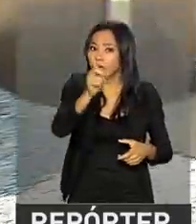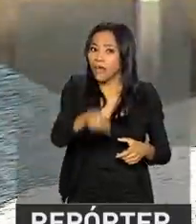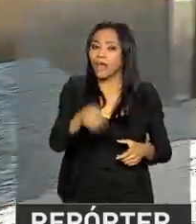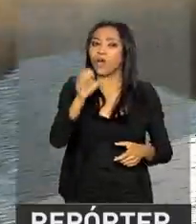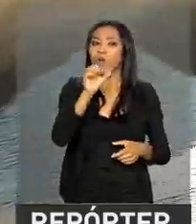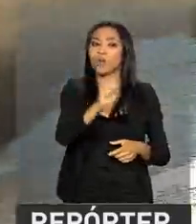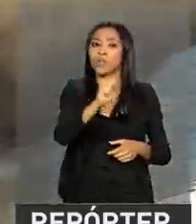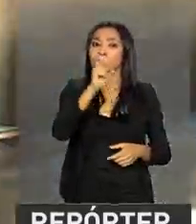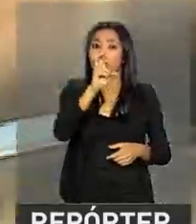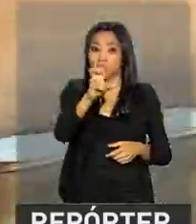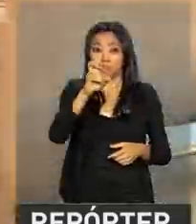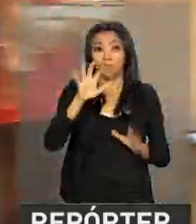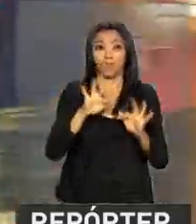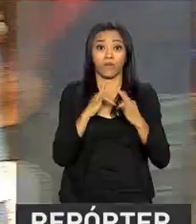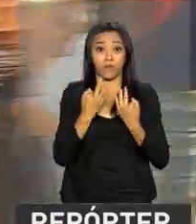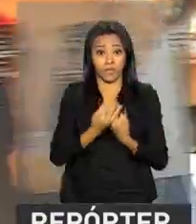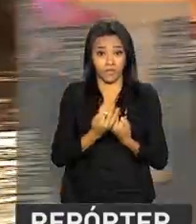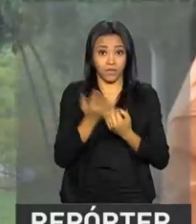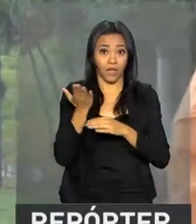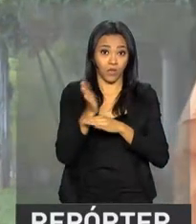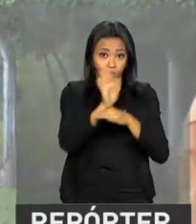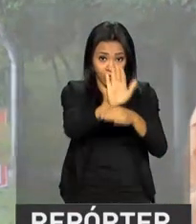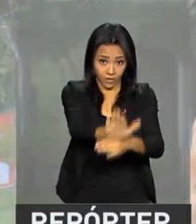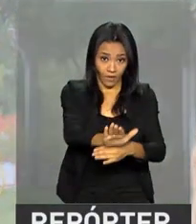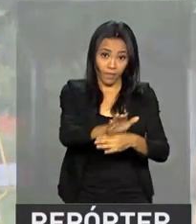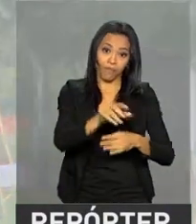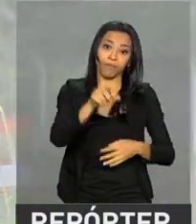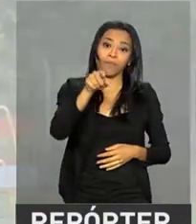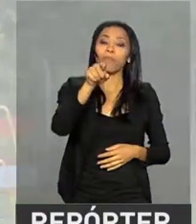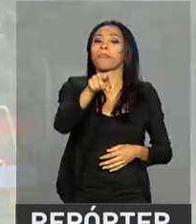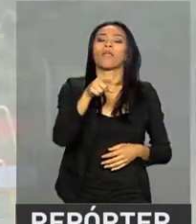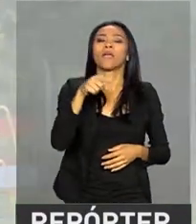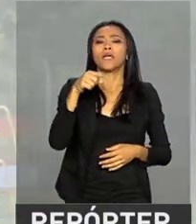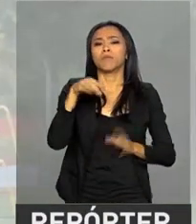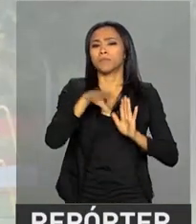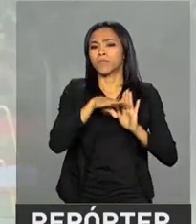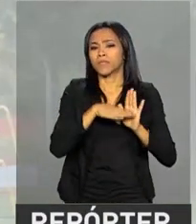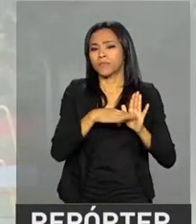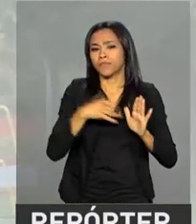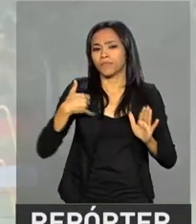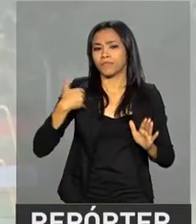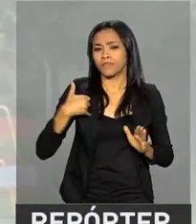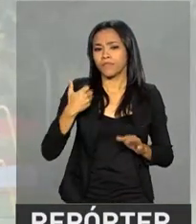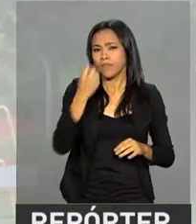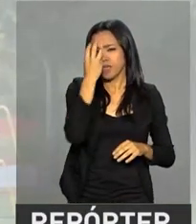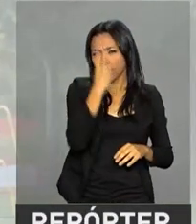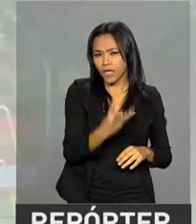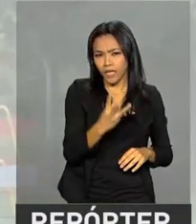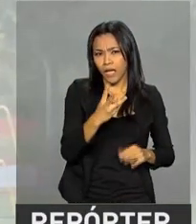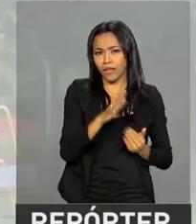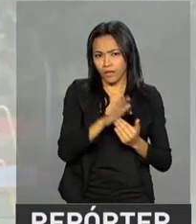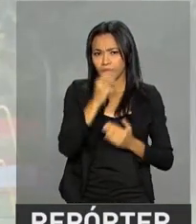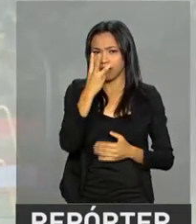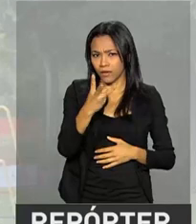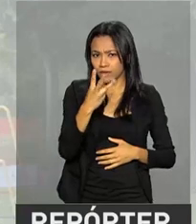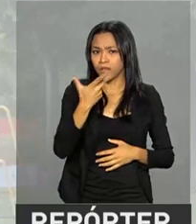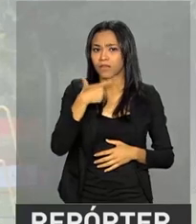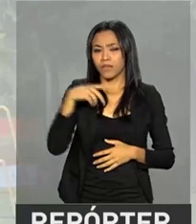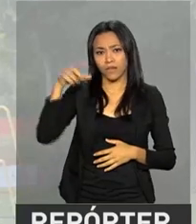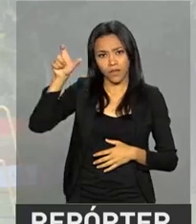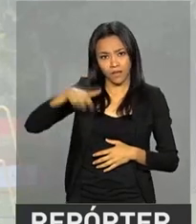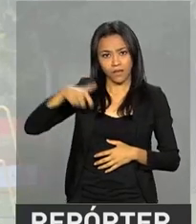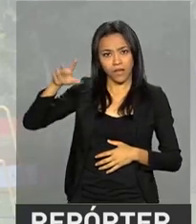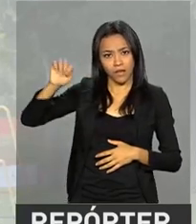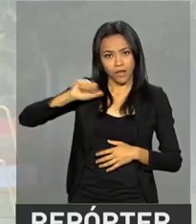85 famílias. O programa, que é voltado para crianças de até 3 anos, beneficiárias do Bolsa Família,